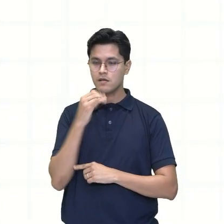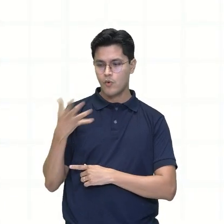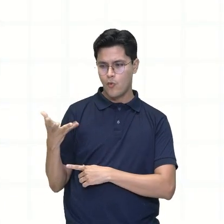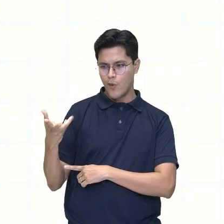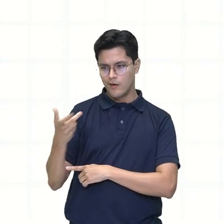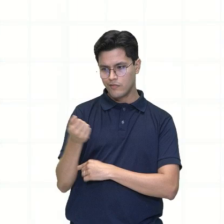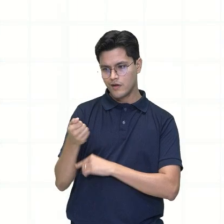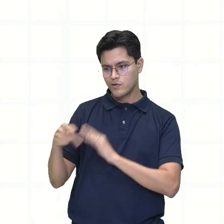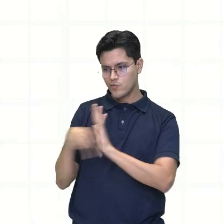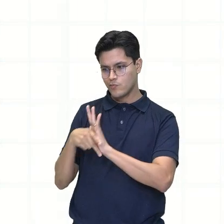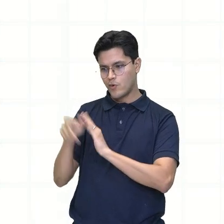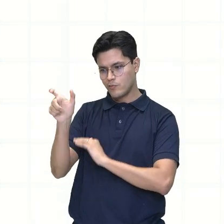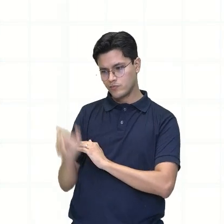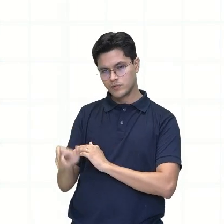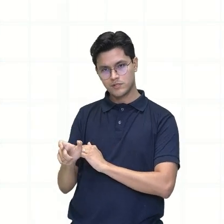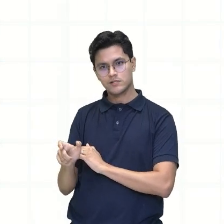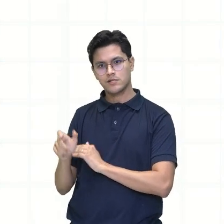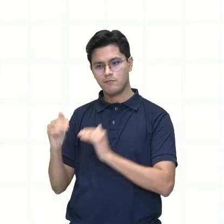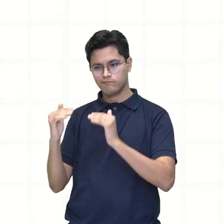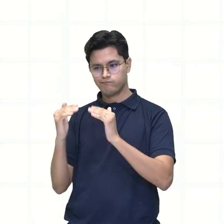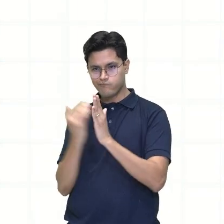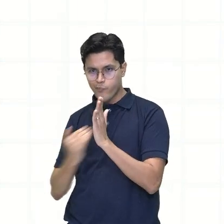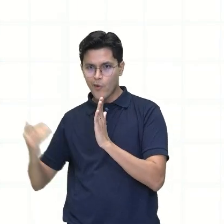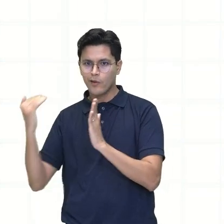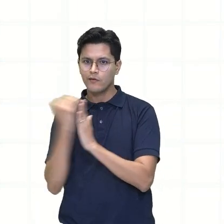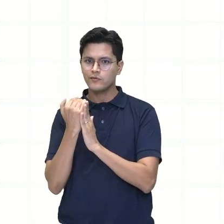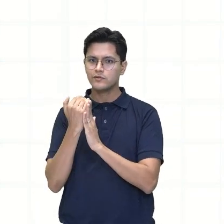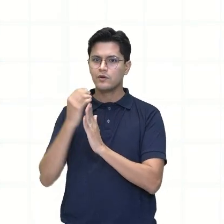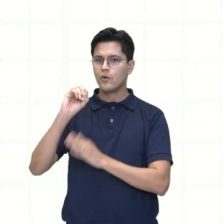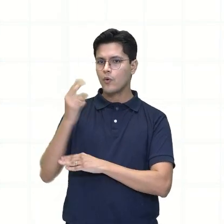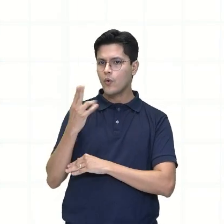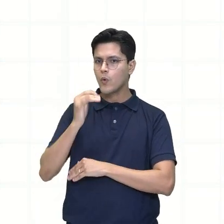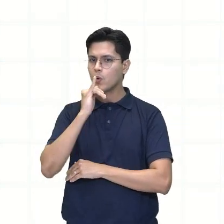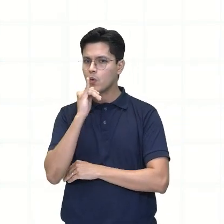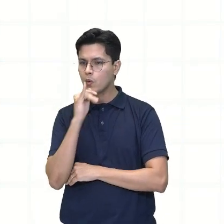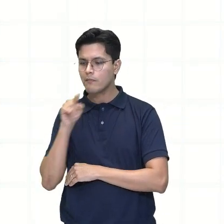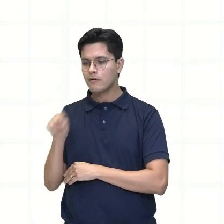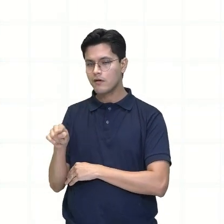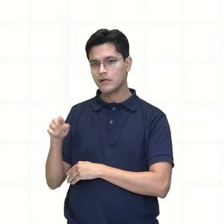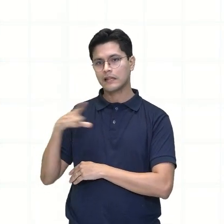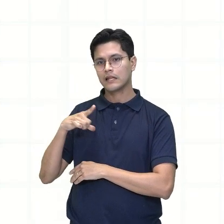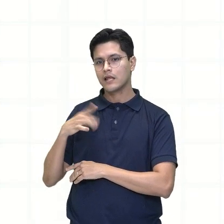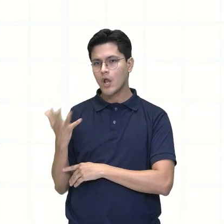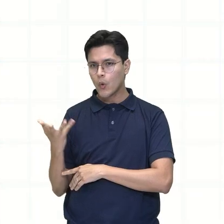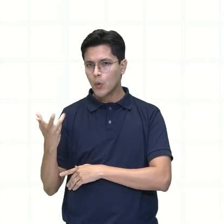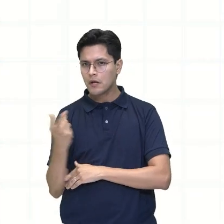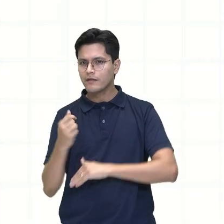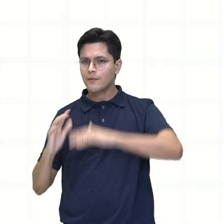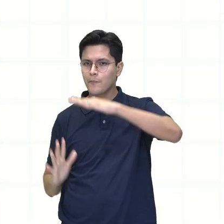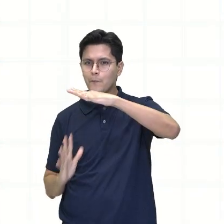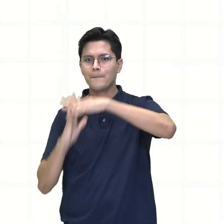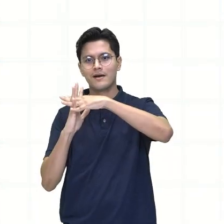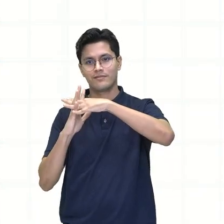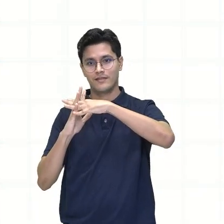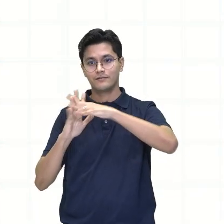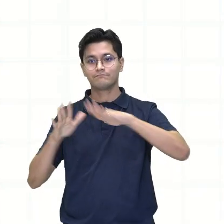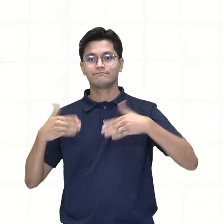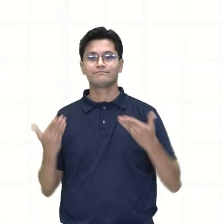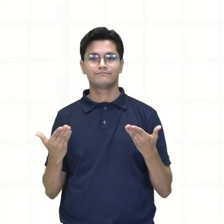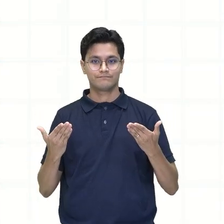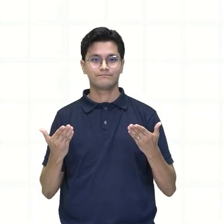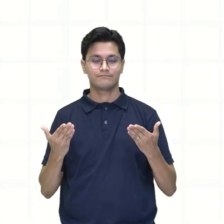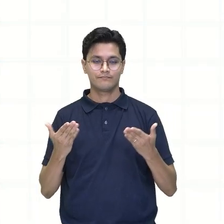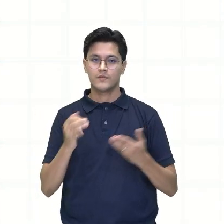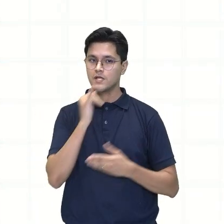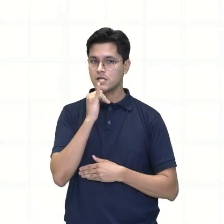ser, ou seja, a qualidade do ser está em seu ponto máximo. Vejam só,